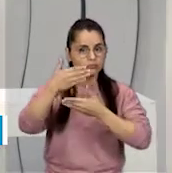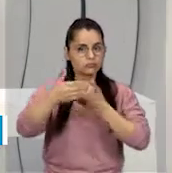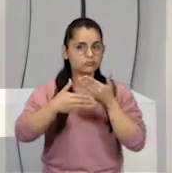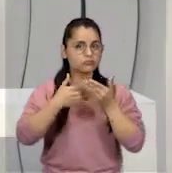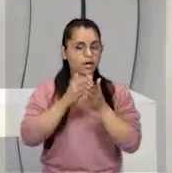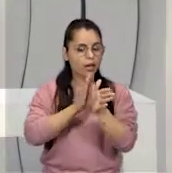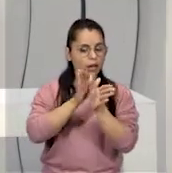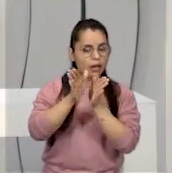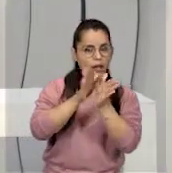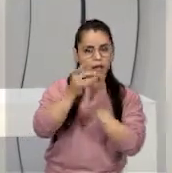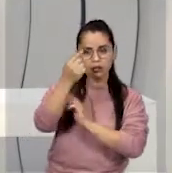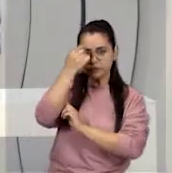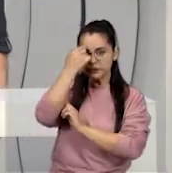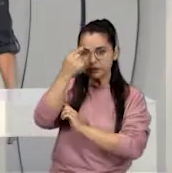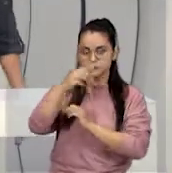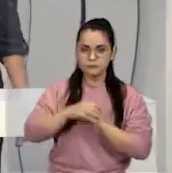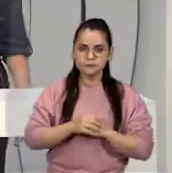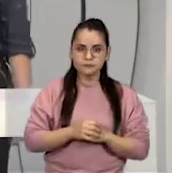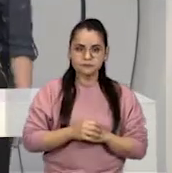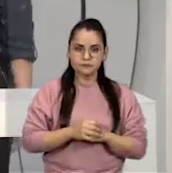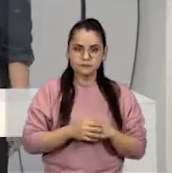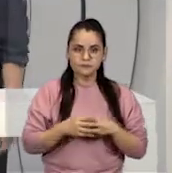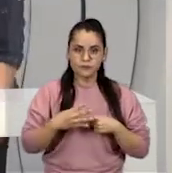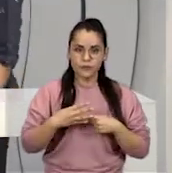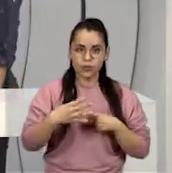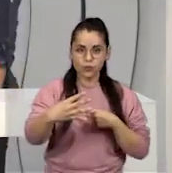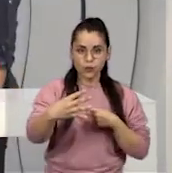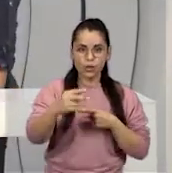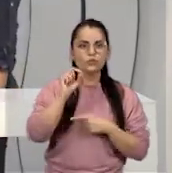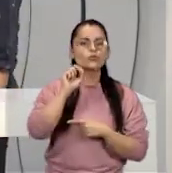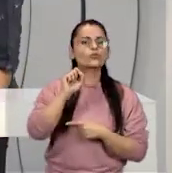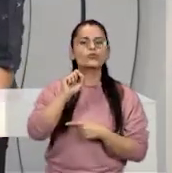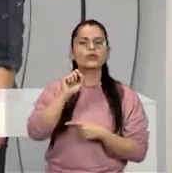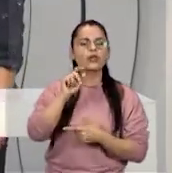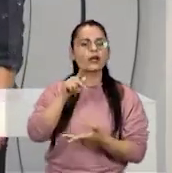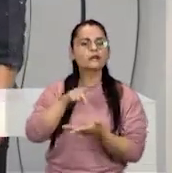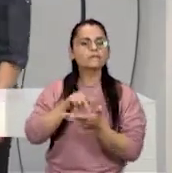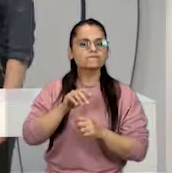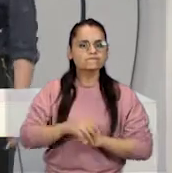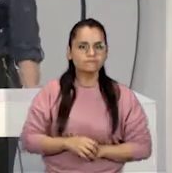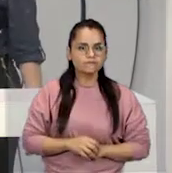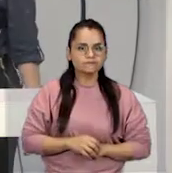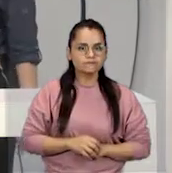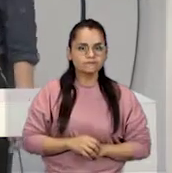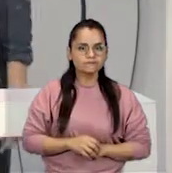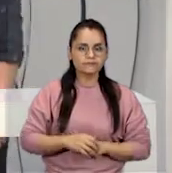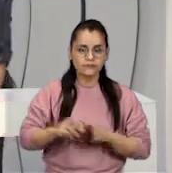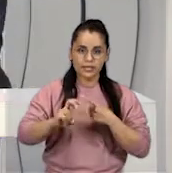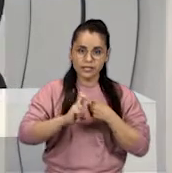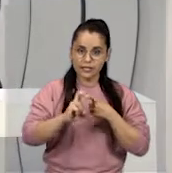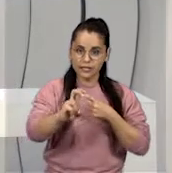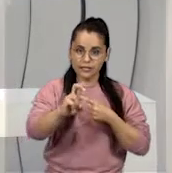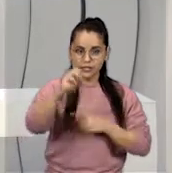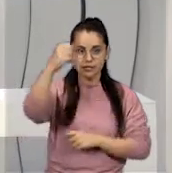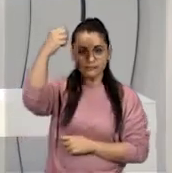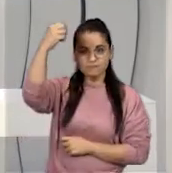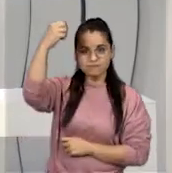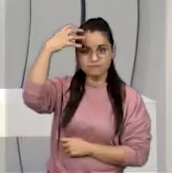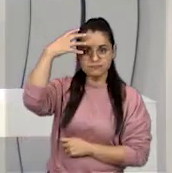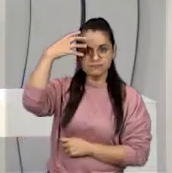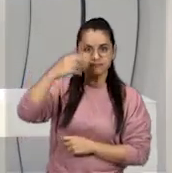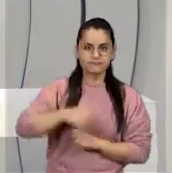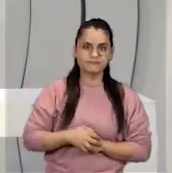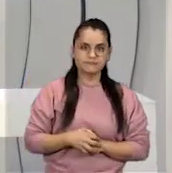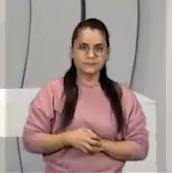Na quarta semana, o que é a verdade? Na quinta semana, iluminismo. E na sexta